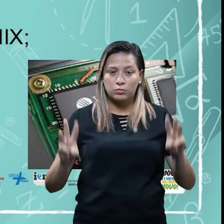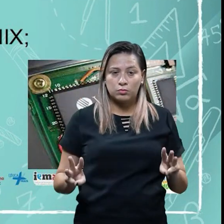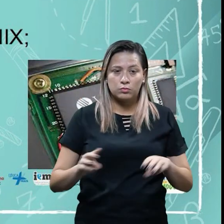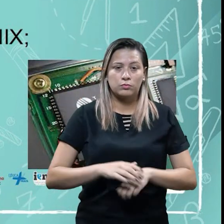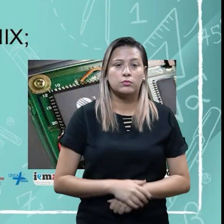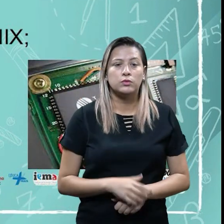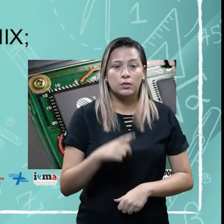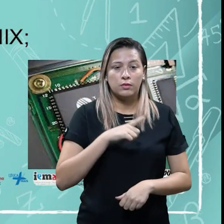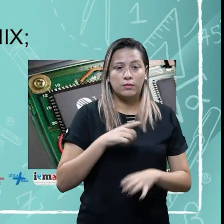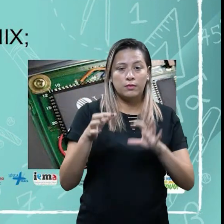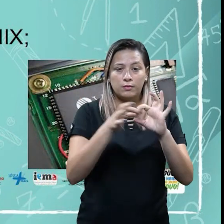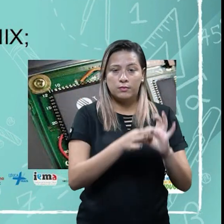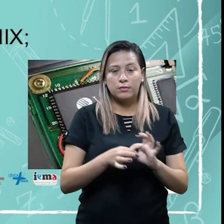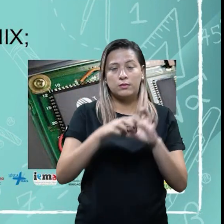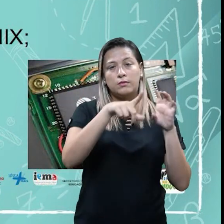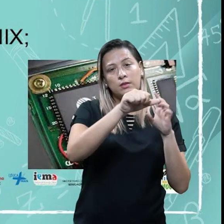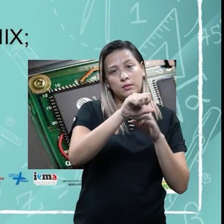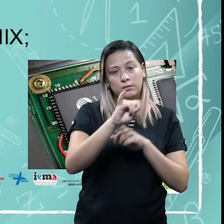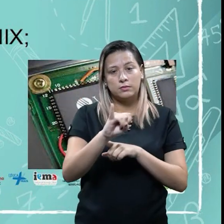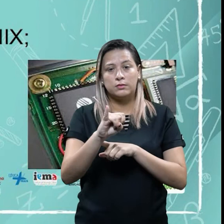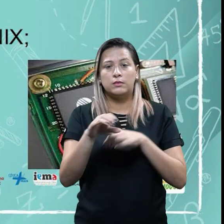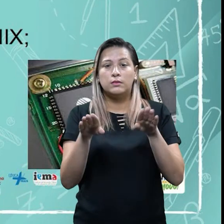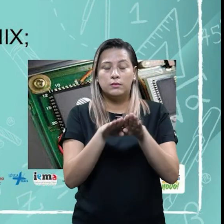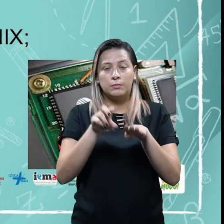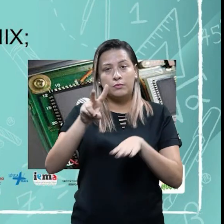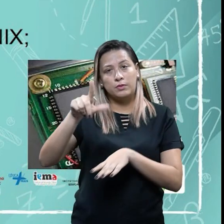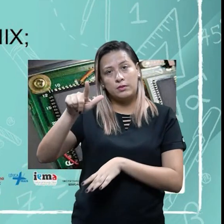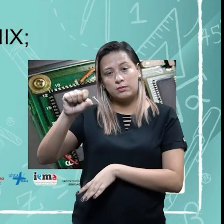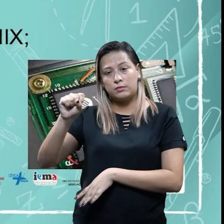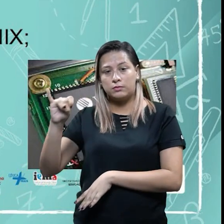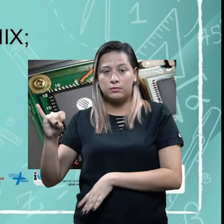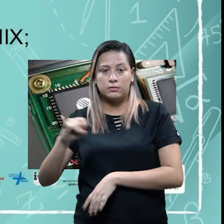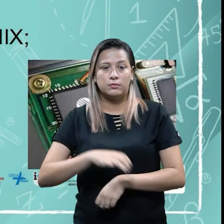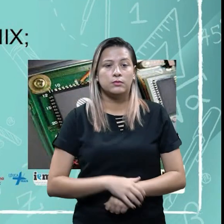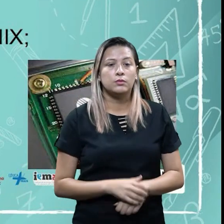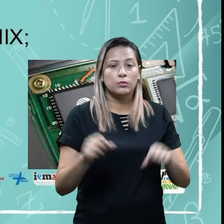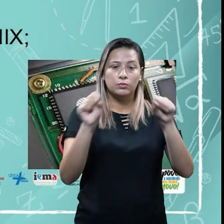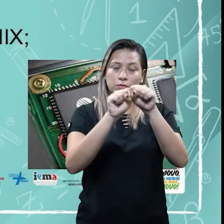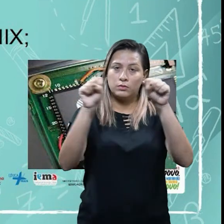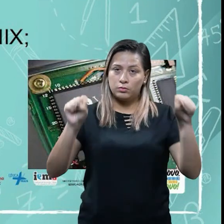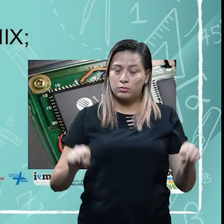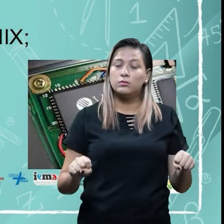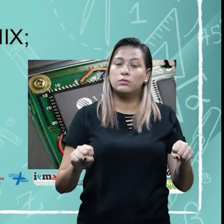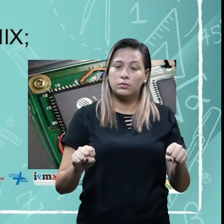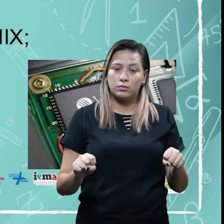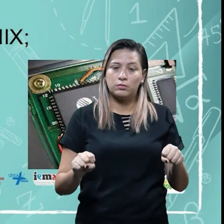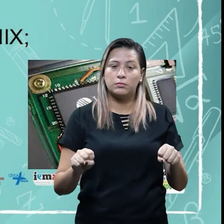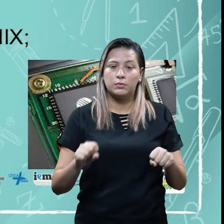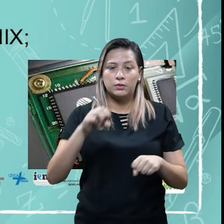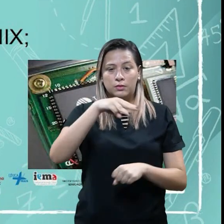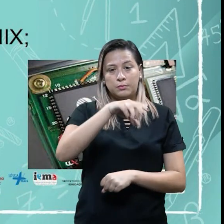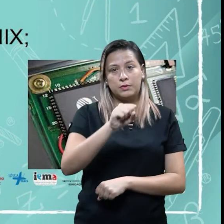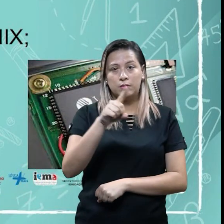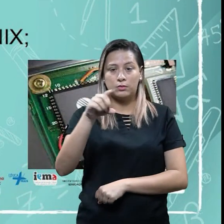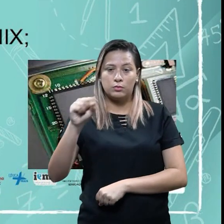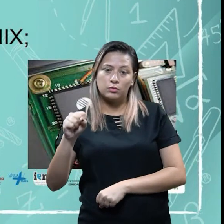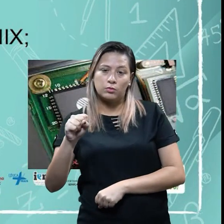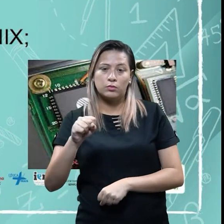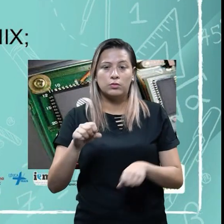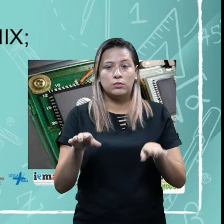de integração LSI e VLSI, sistemas operacionais MS-DOS, Windows e